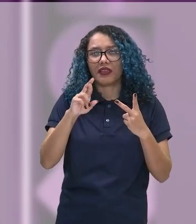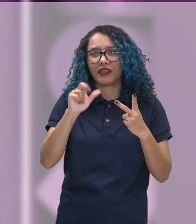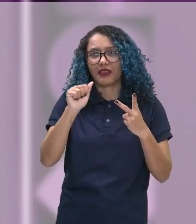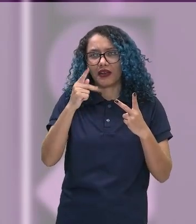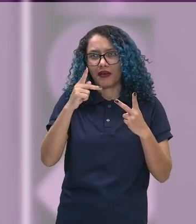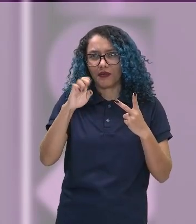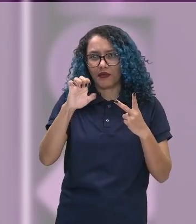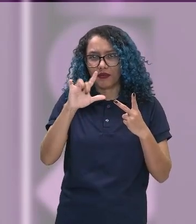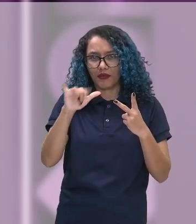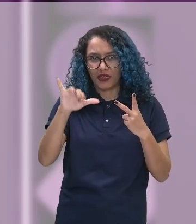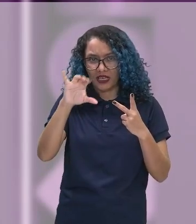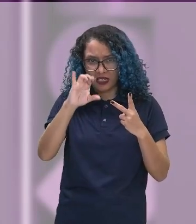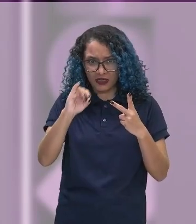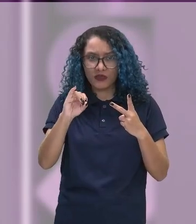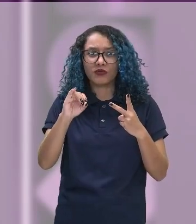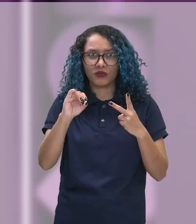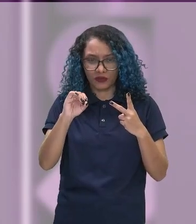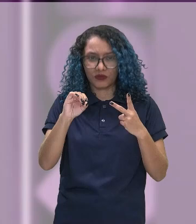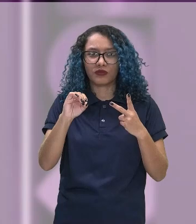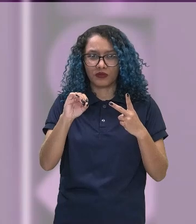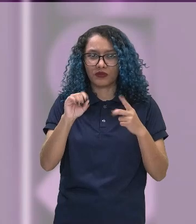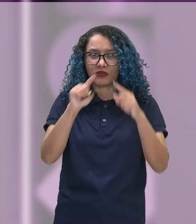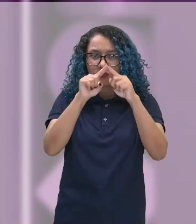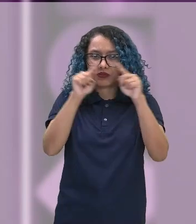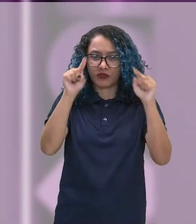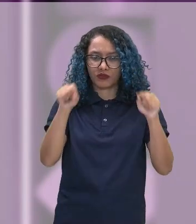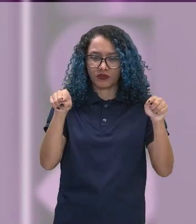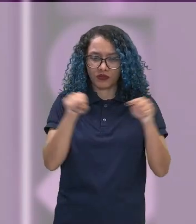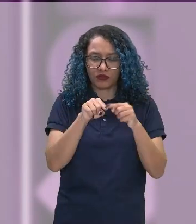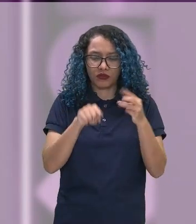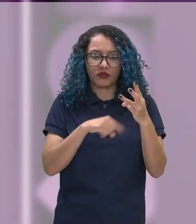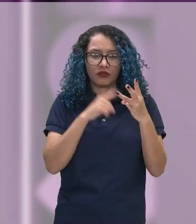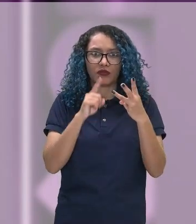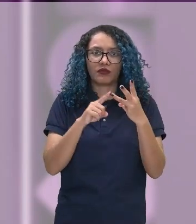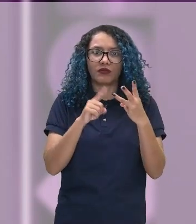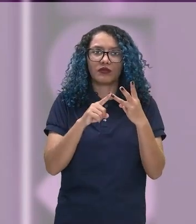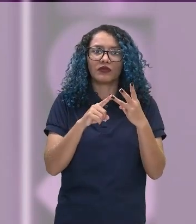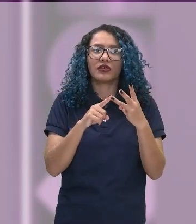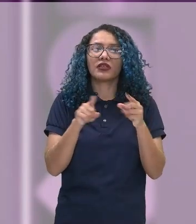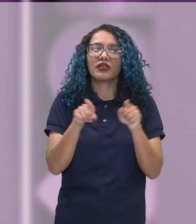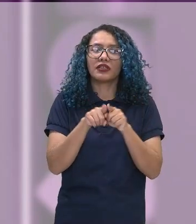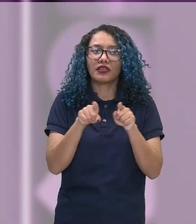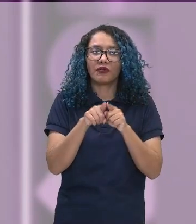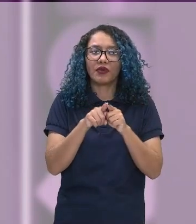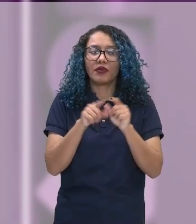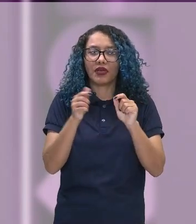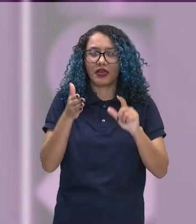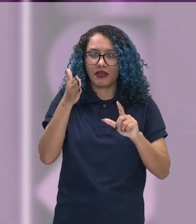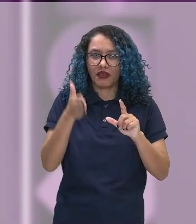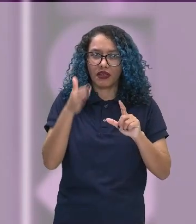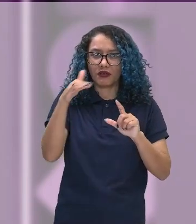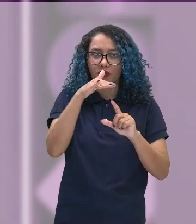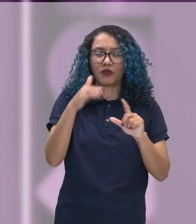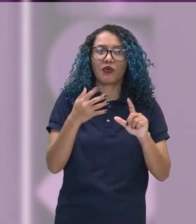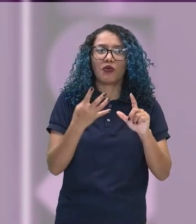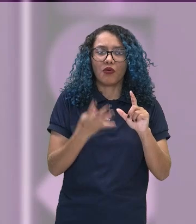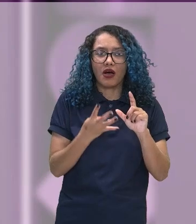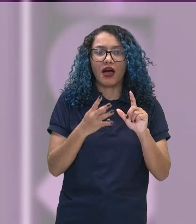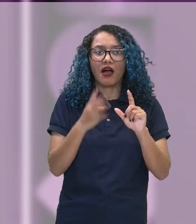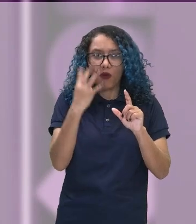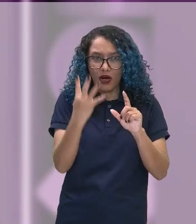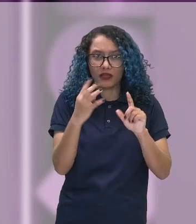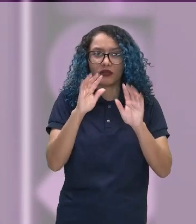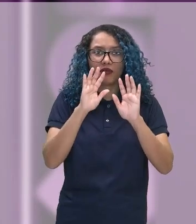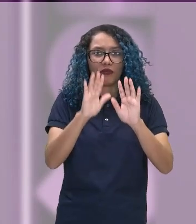trapézio, certo? E pode dizer que apenas é um polígono de 4 lados que não se encaixam nem como trapézio e nem